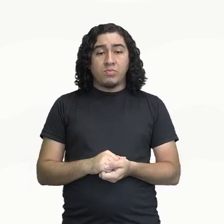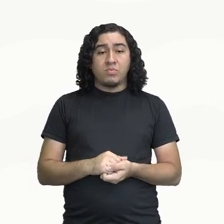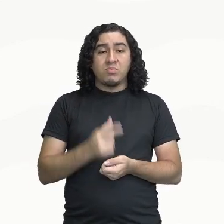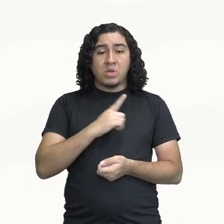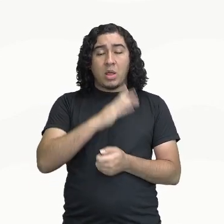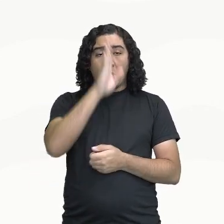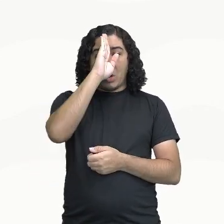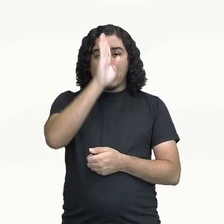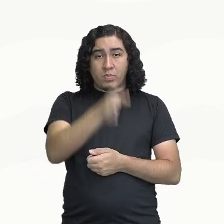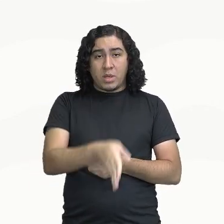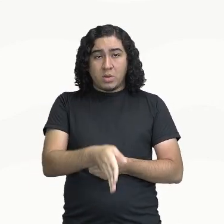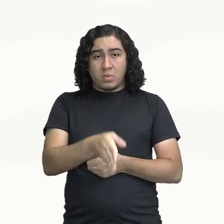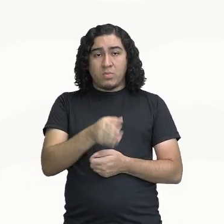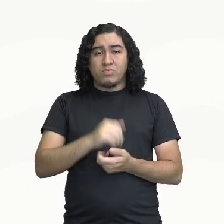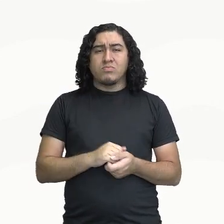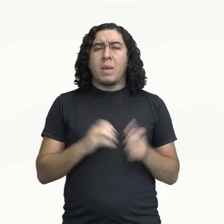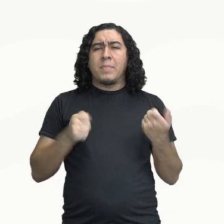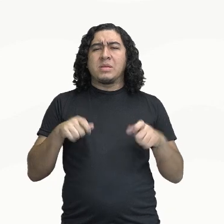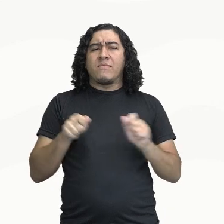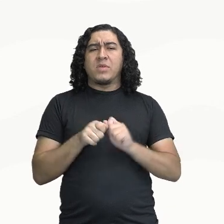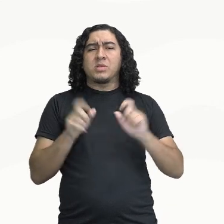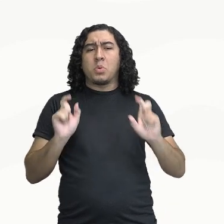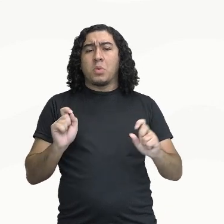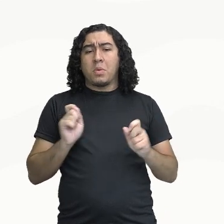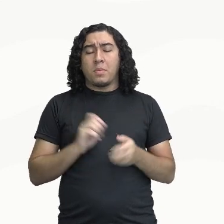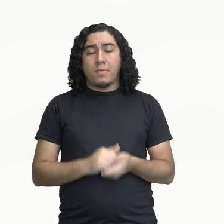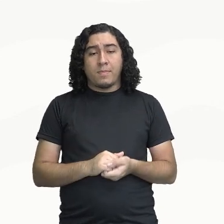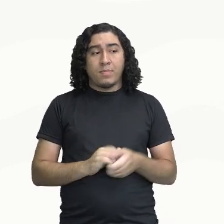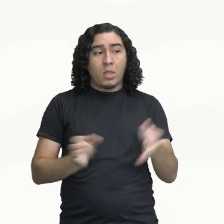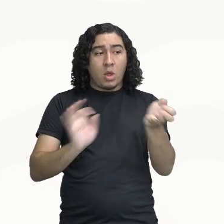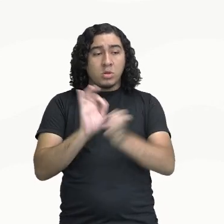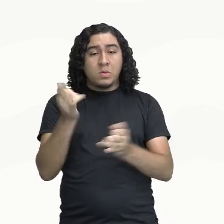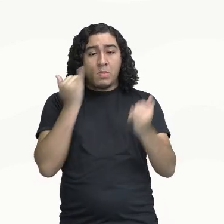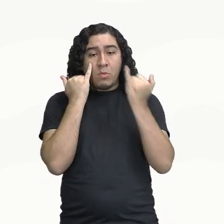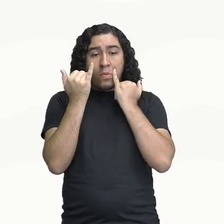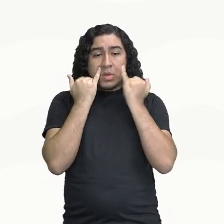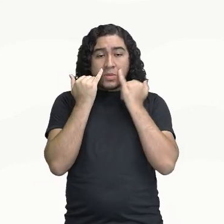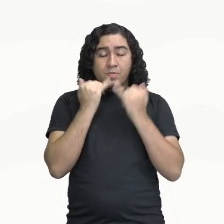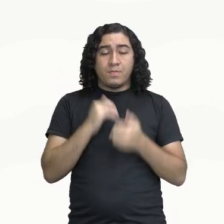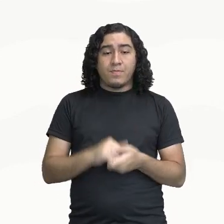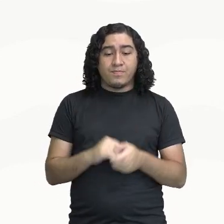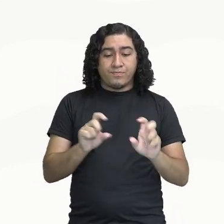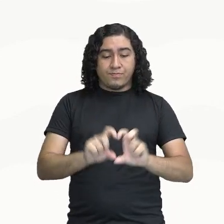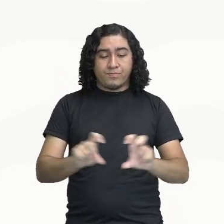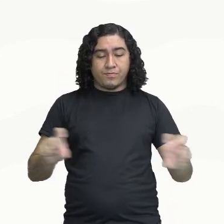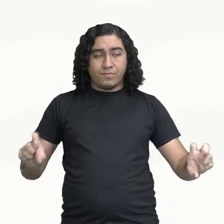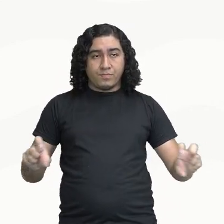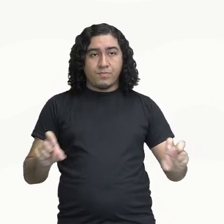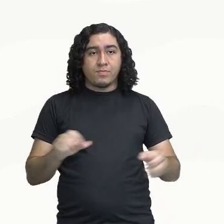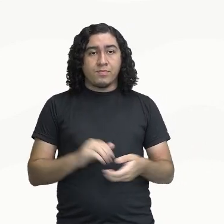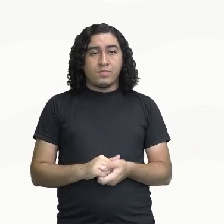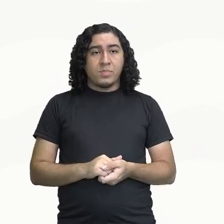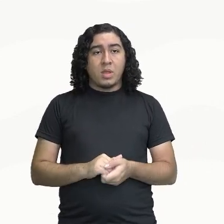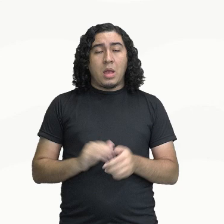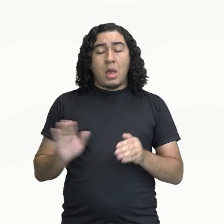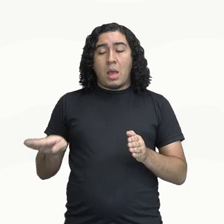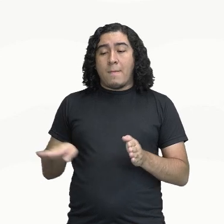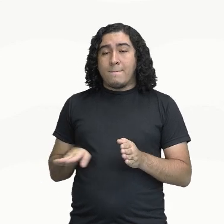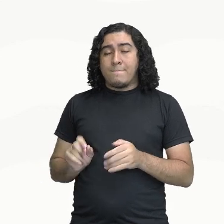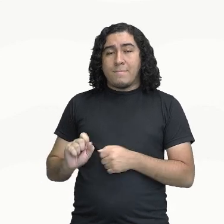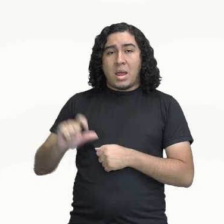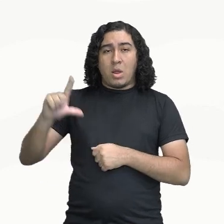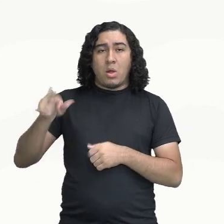meio. E o que a gente precisa fazer? Precisamos organizar os dados em ordem crescente ou em